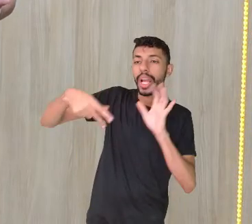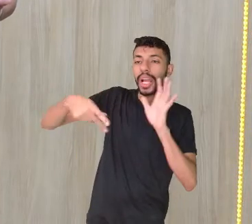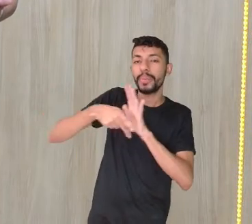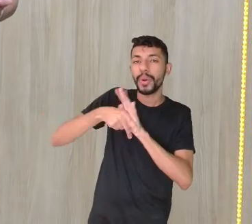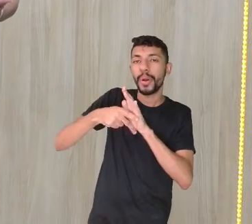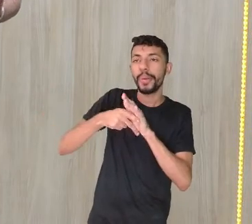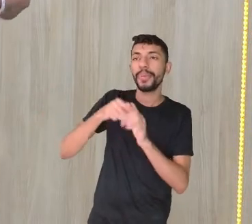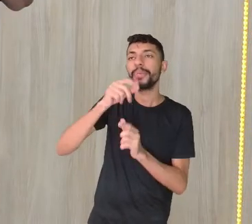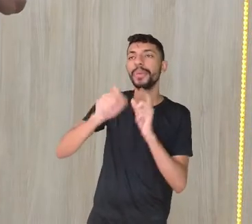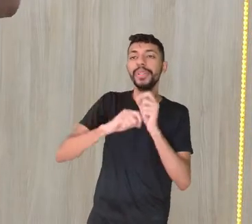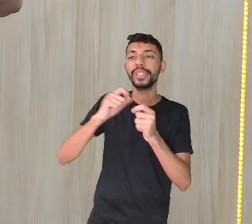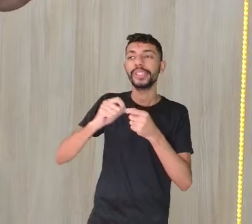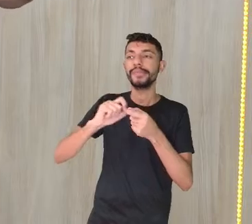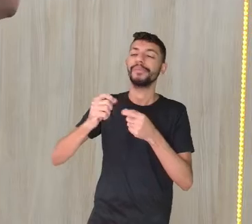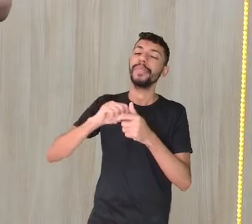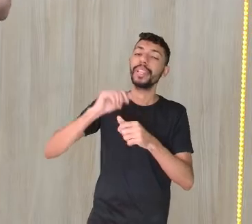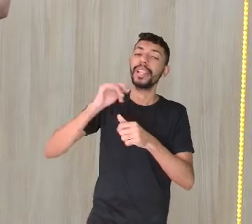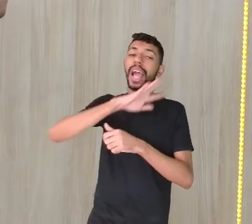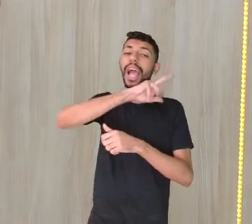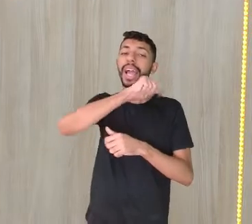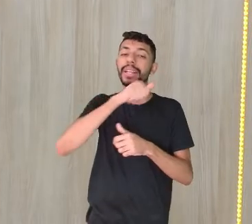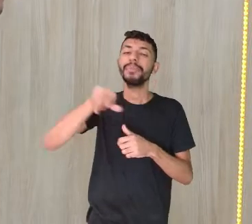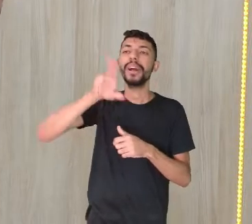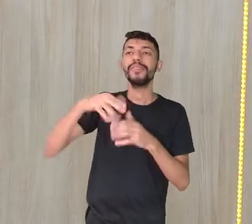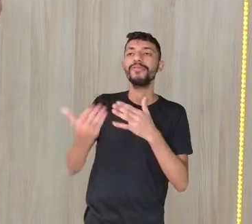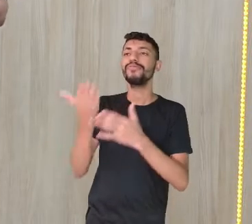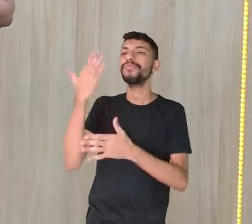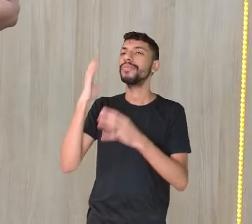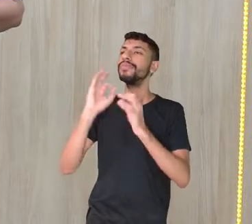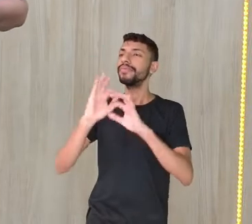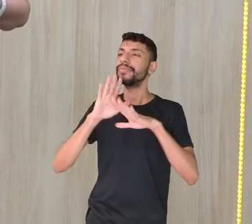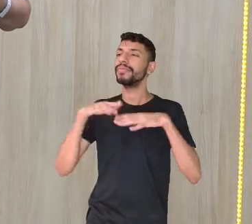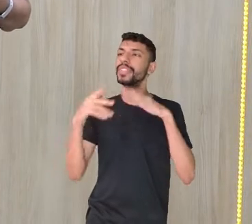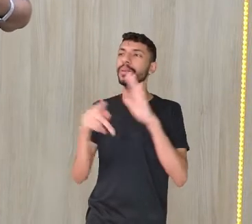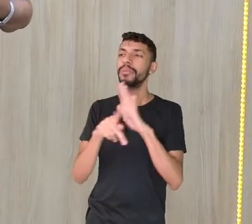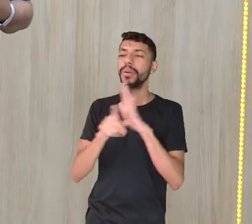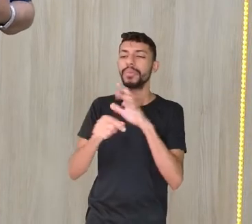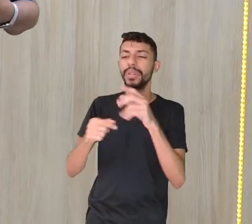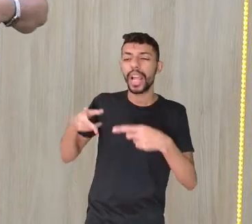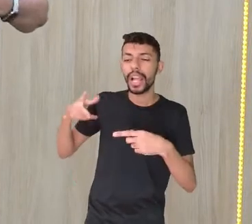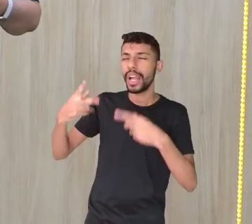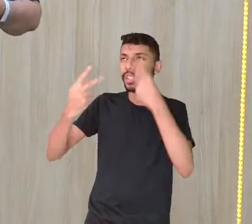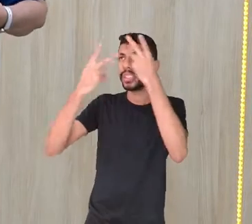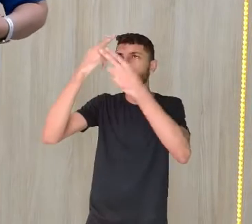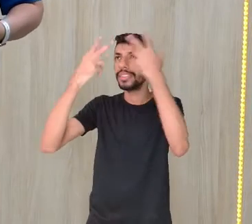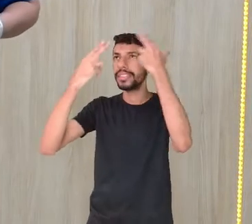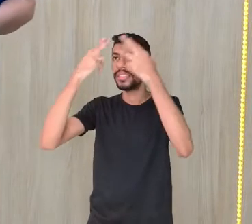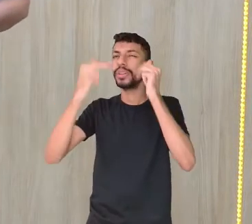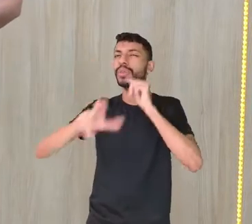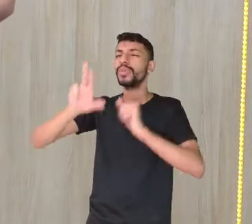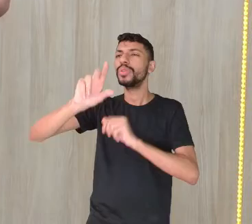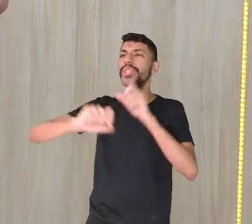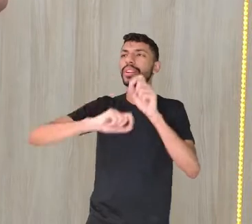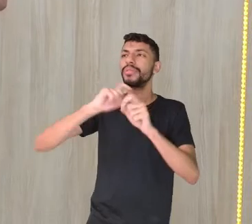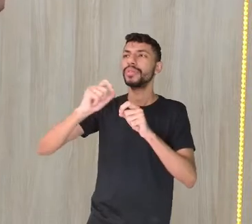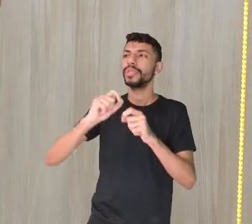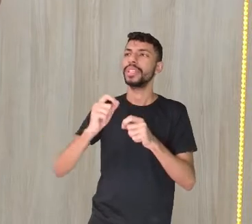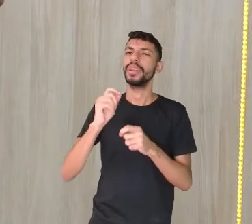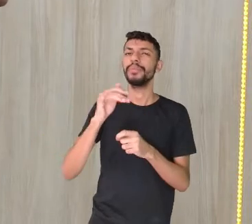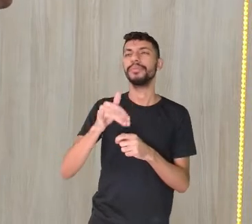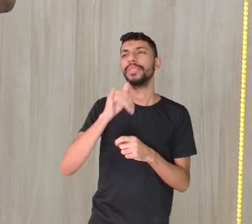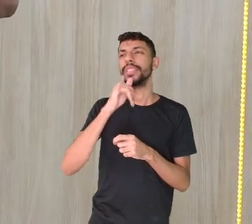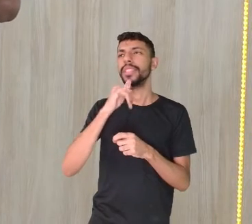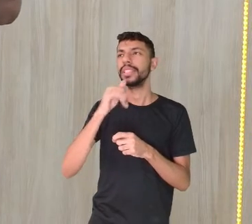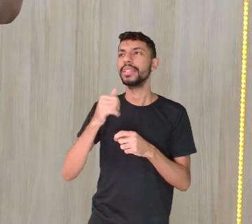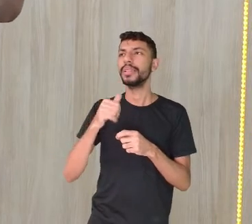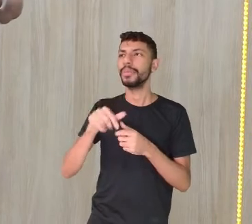animais. Então, sempre eles estavam utilizando animais. Para cortar, muitas vezes, o cabelo, utilizava lá o bico de uma ave